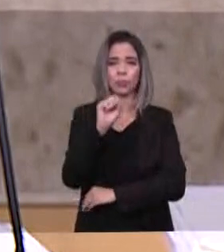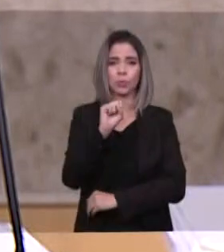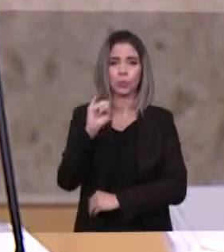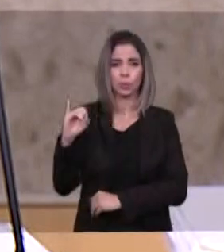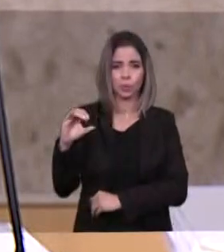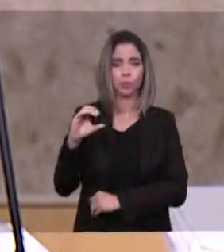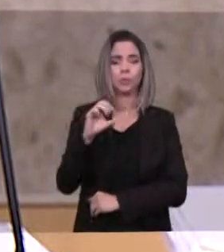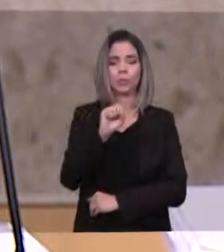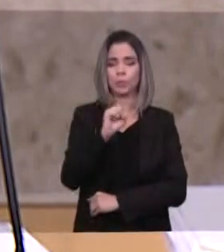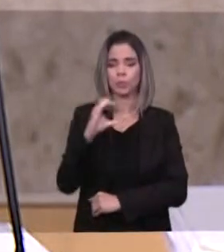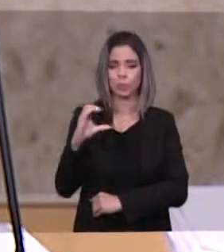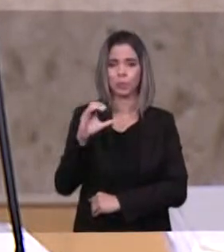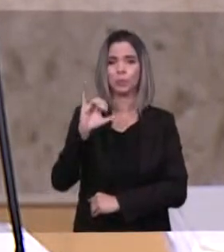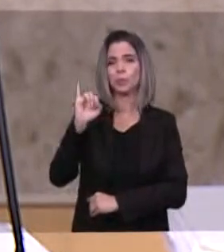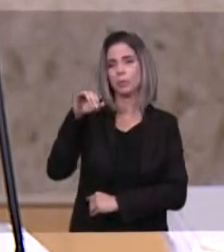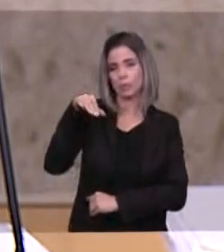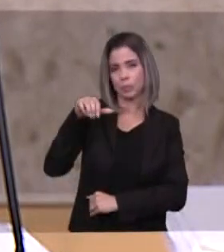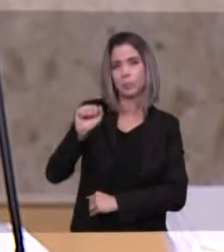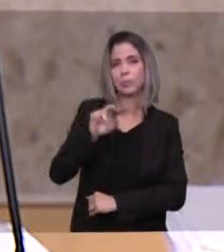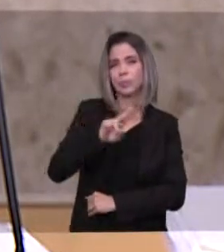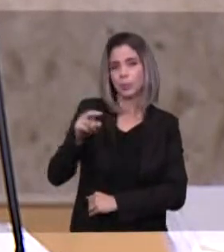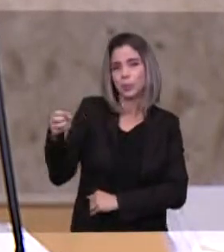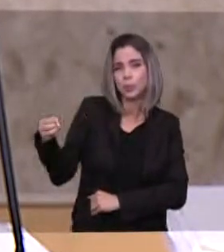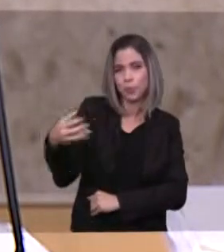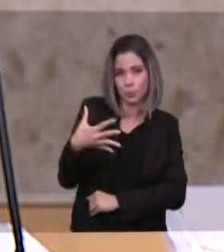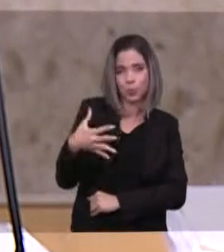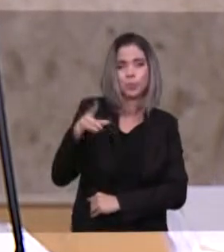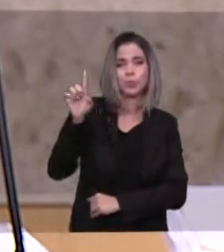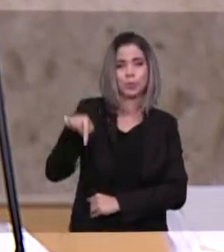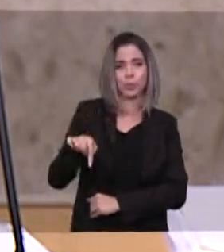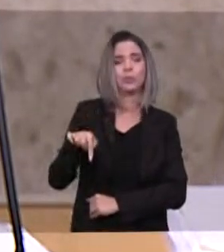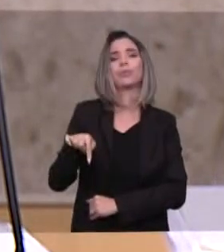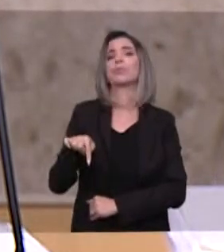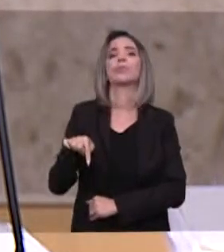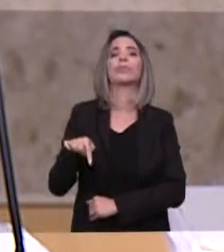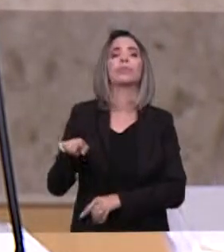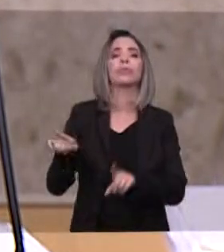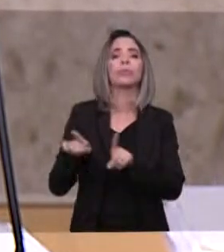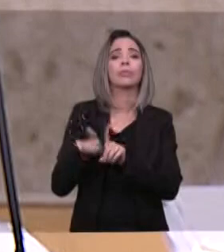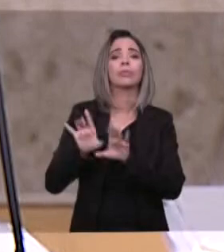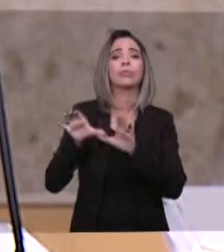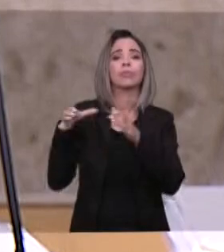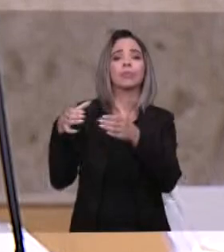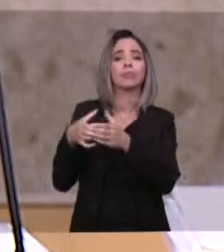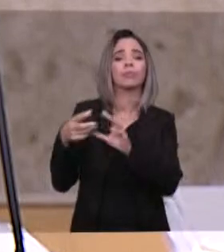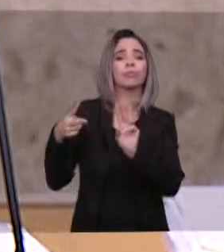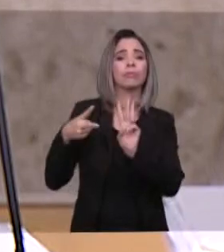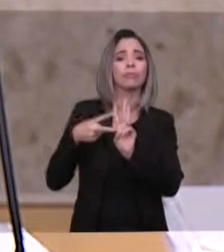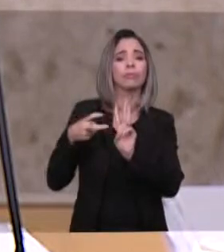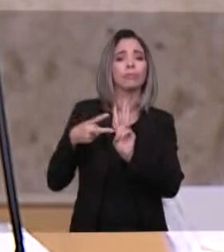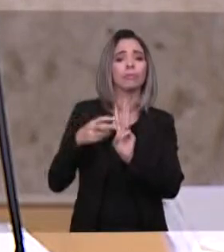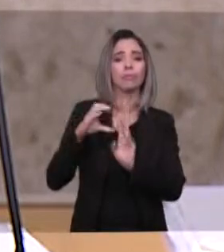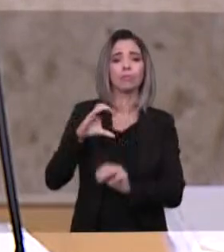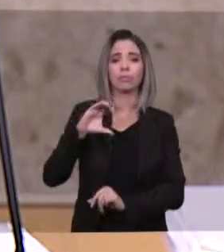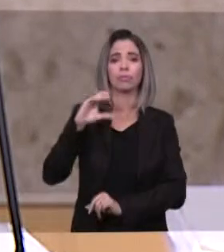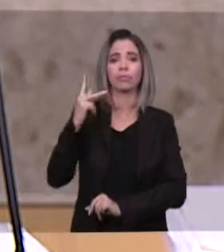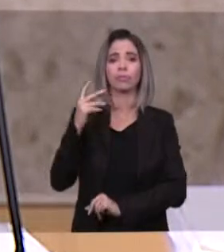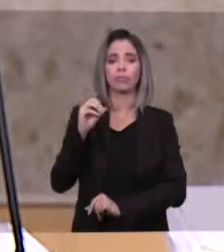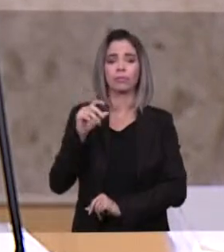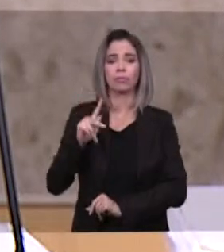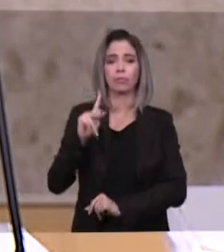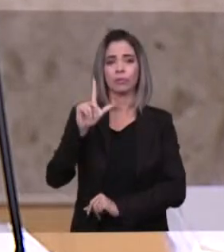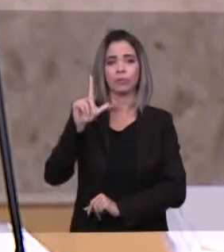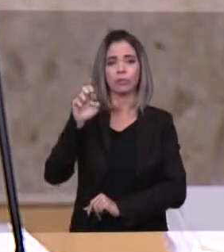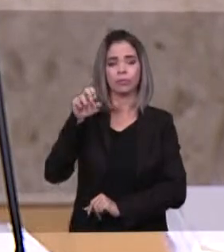IMA, nova denominação do Fátima, e ainda a comunidade indígena Xokleng,